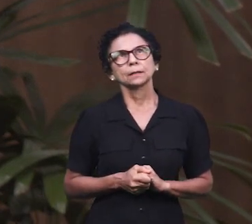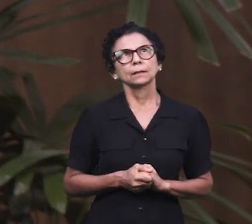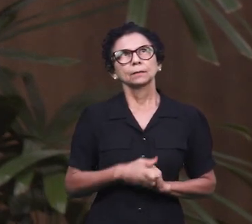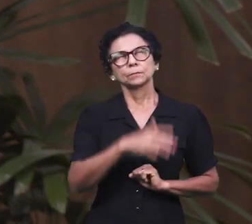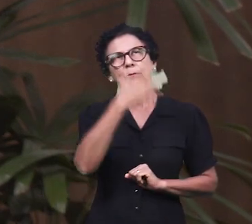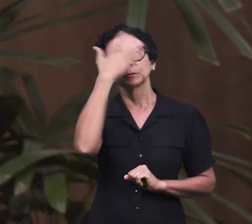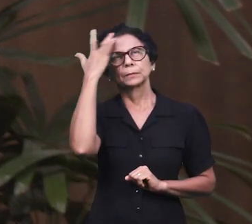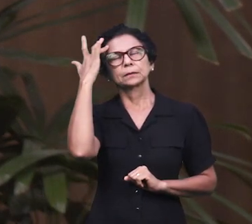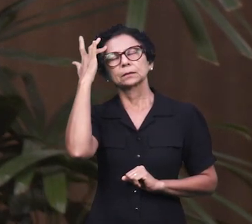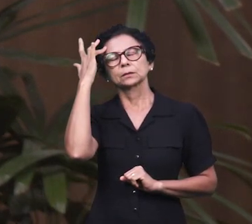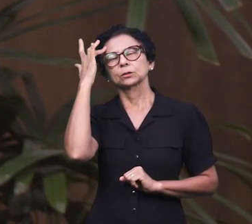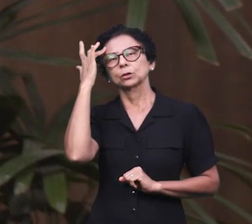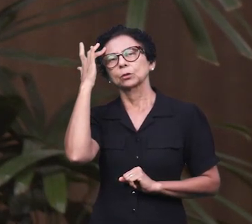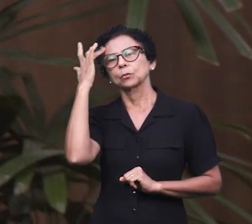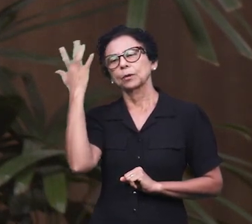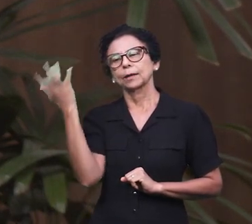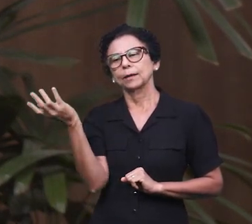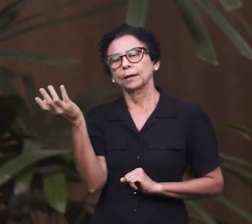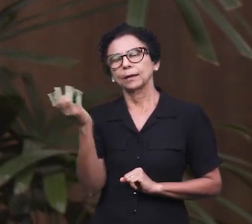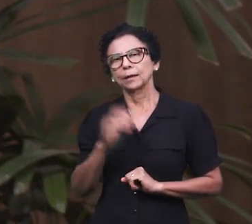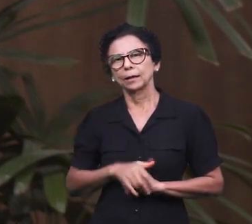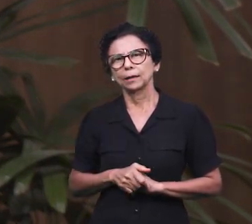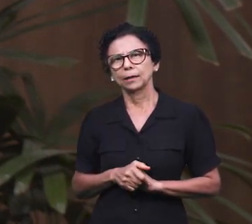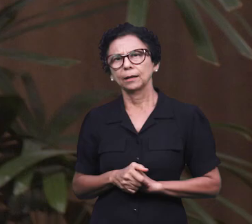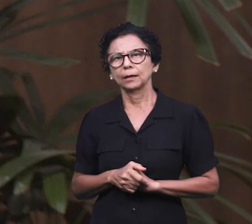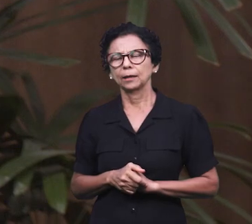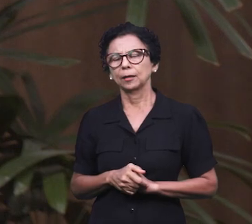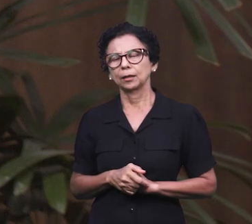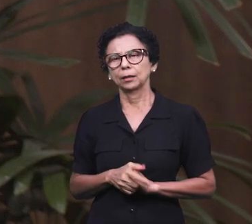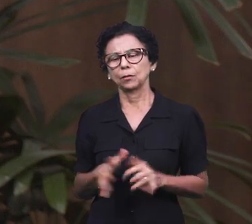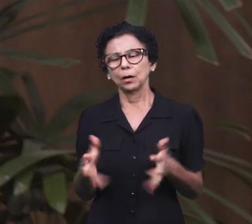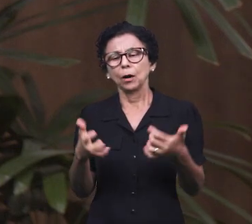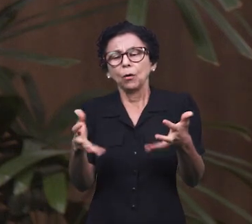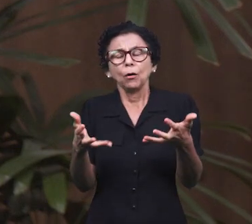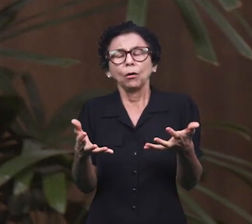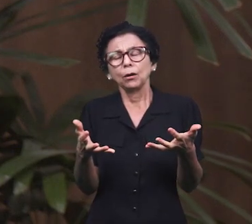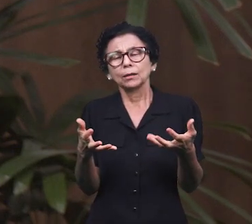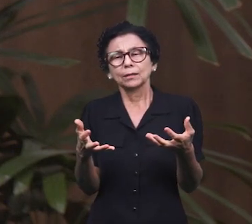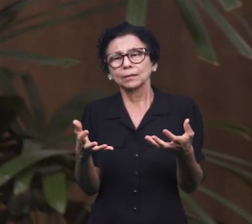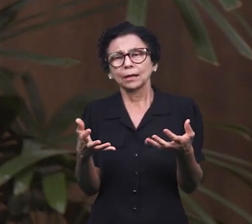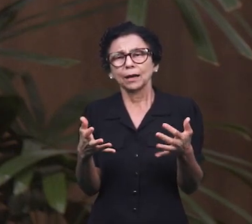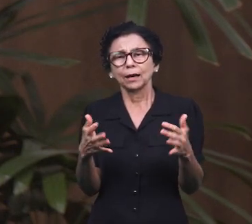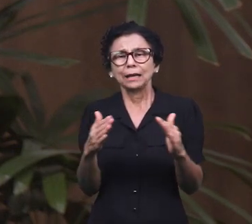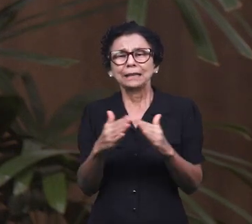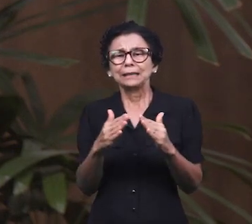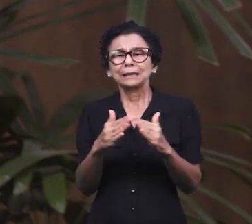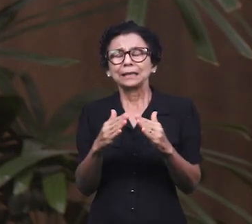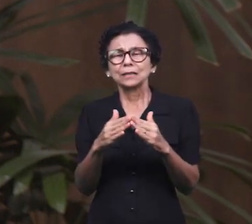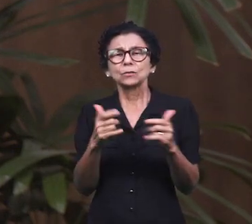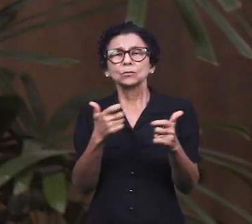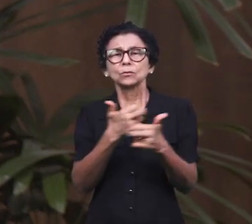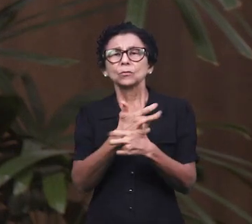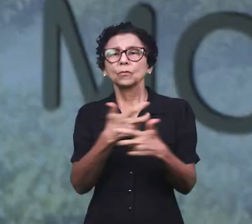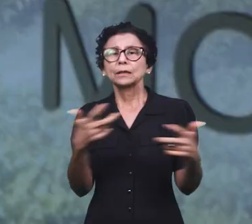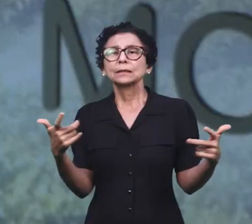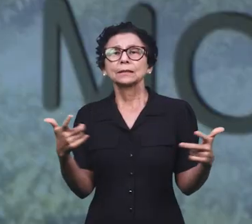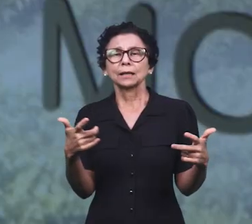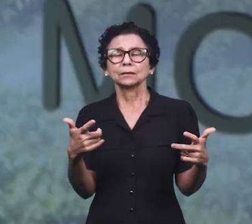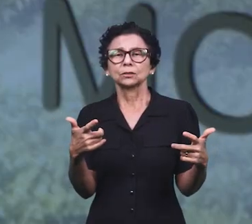plantar, quem quiser começar com a horta em casa? Começar com que variedade de